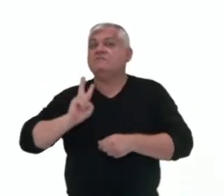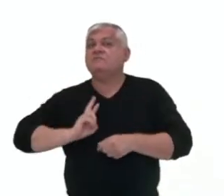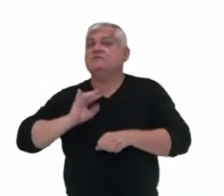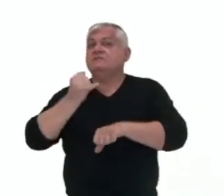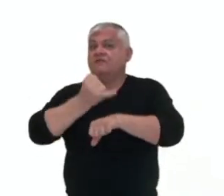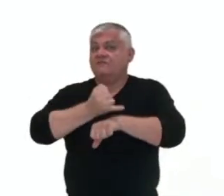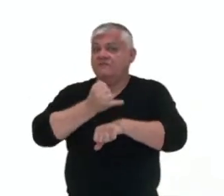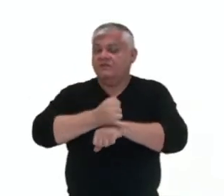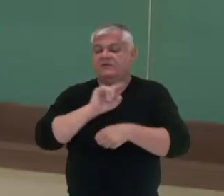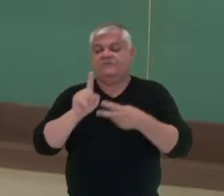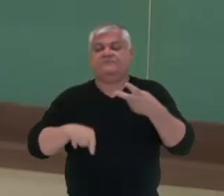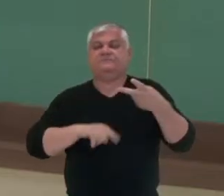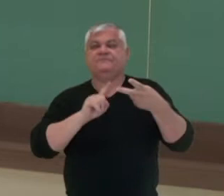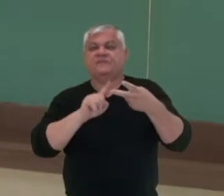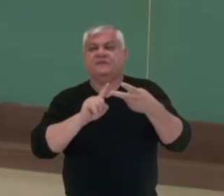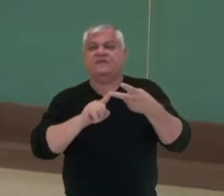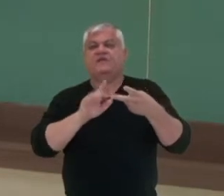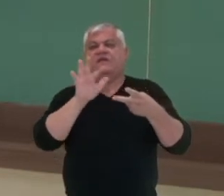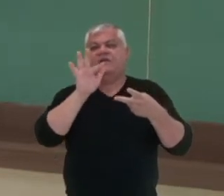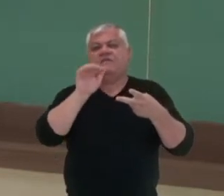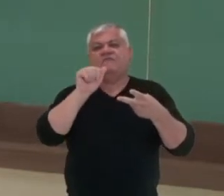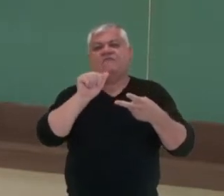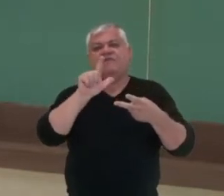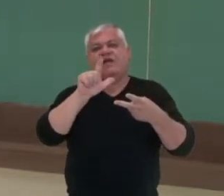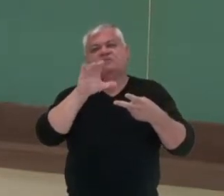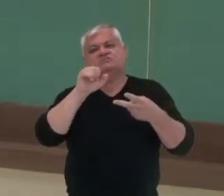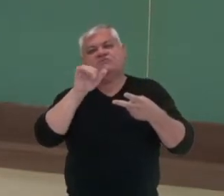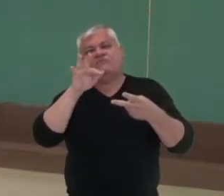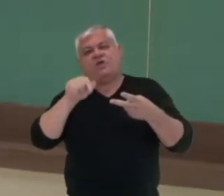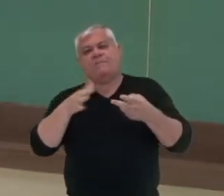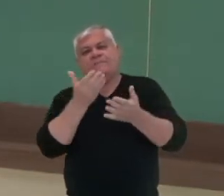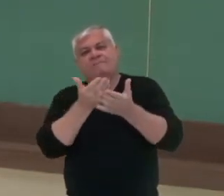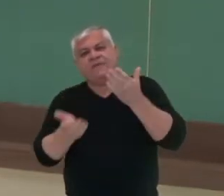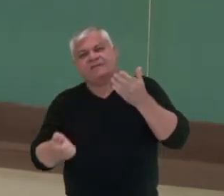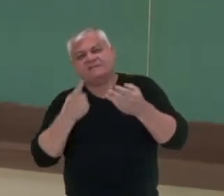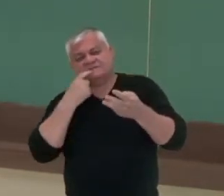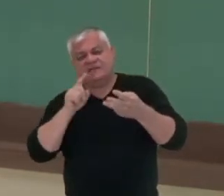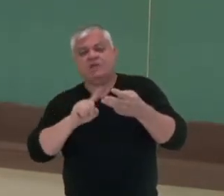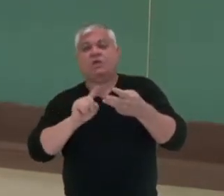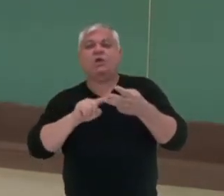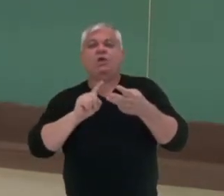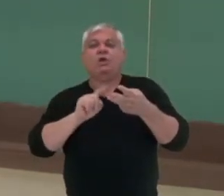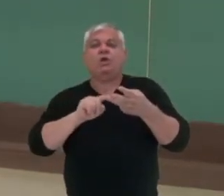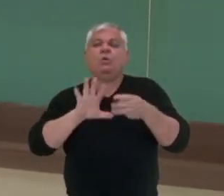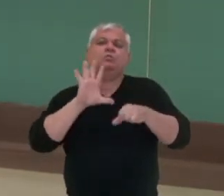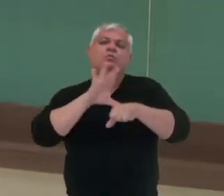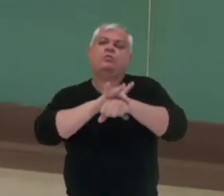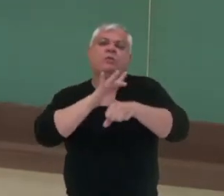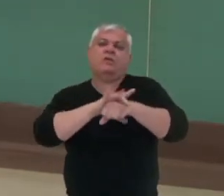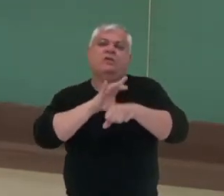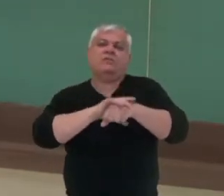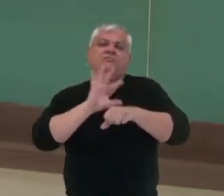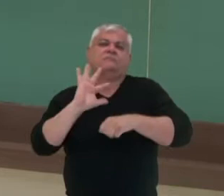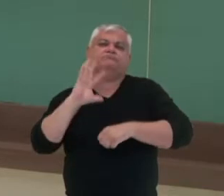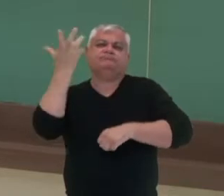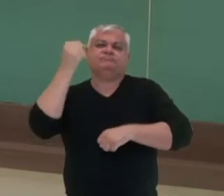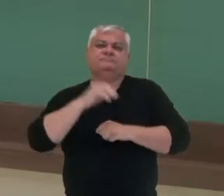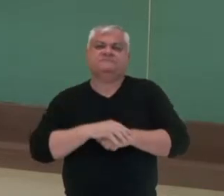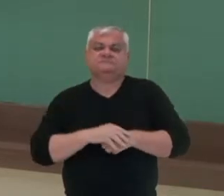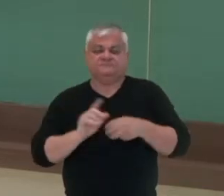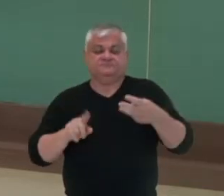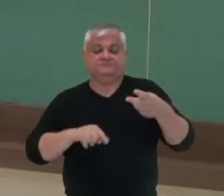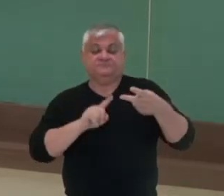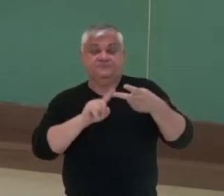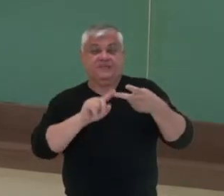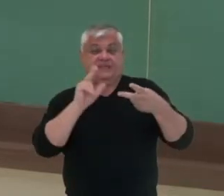vitamina, pode ser anemia falciforme, anemia por perda de sangue ou então provocada por algumas doenças. Também vamos falar sobre